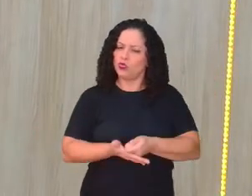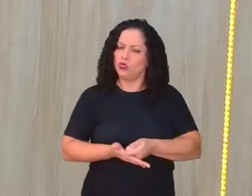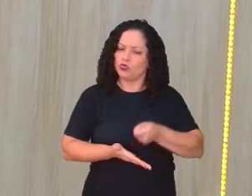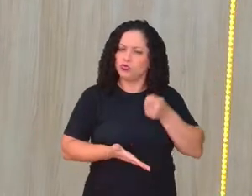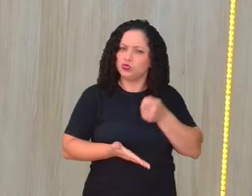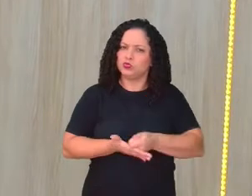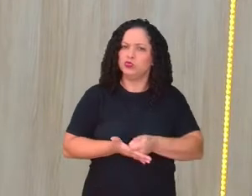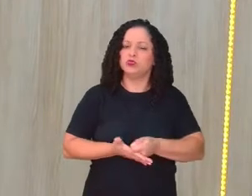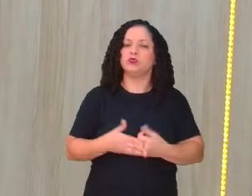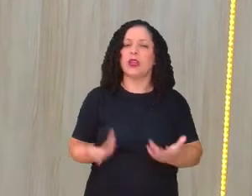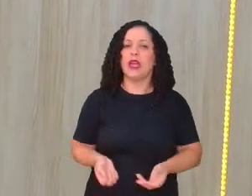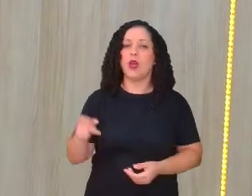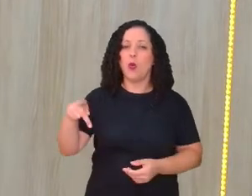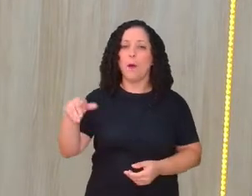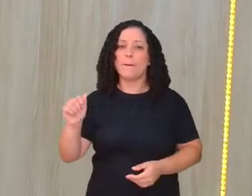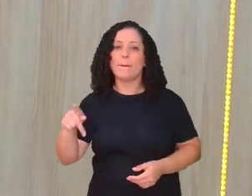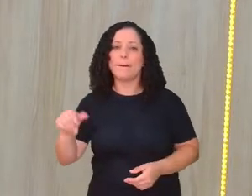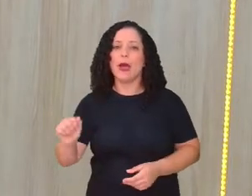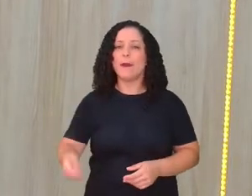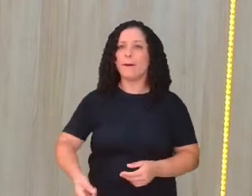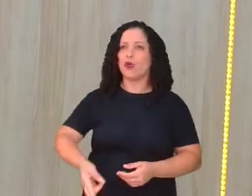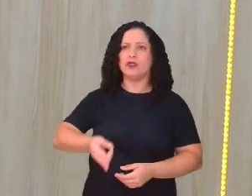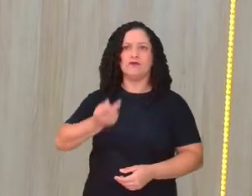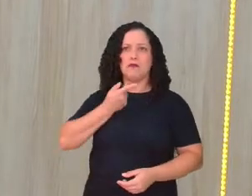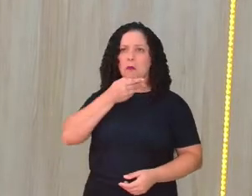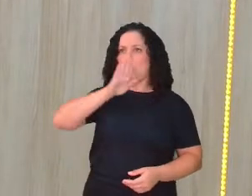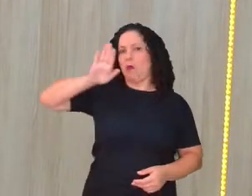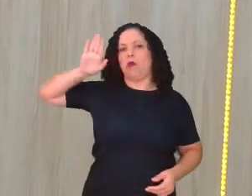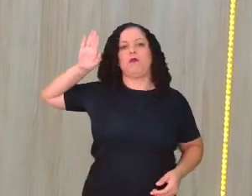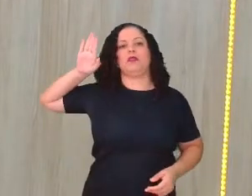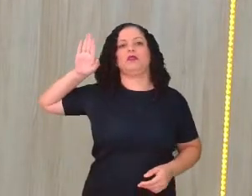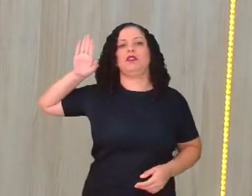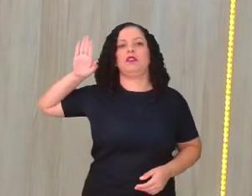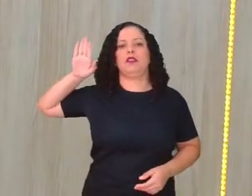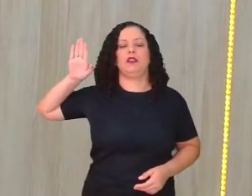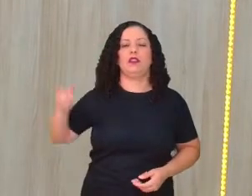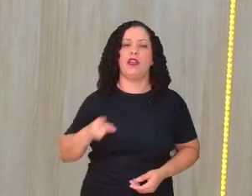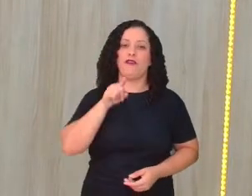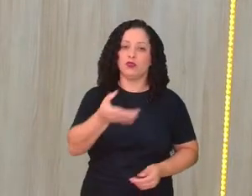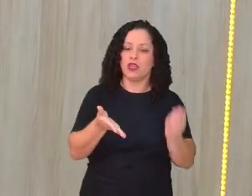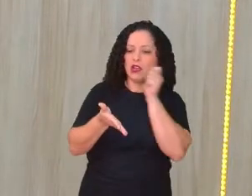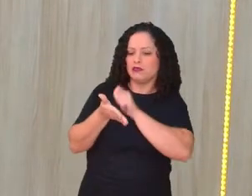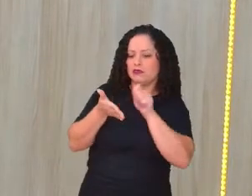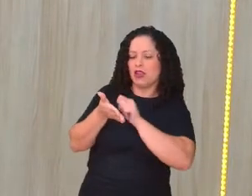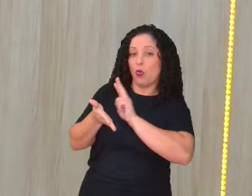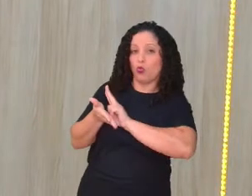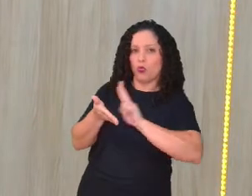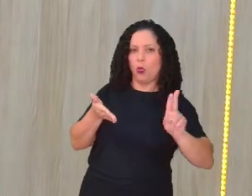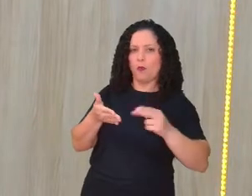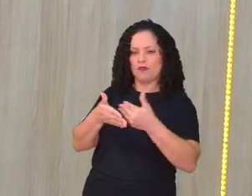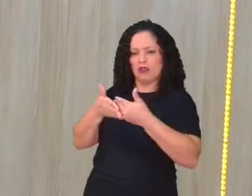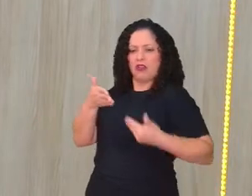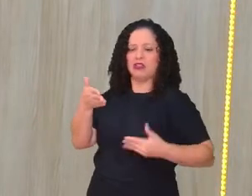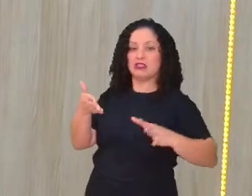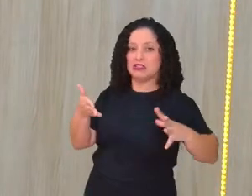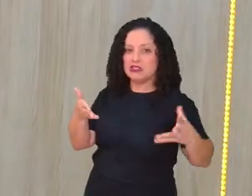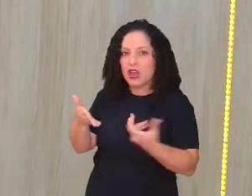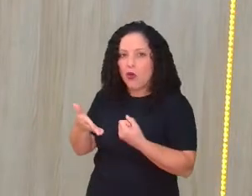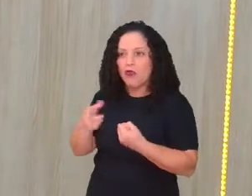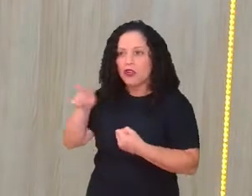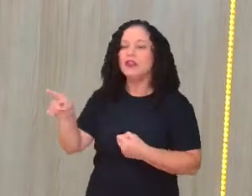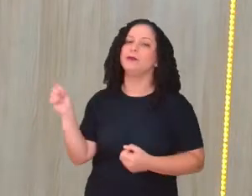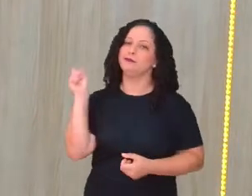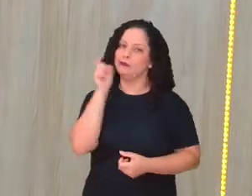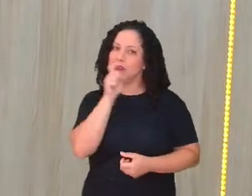pode dizer, certo? Ele pode jurar pela alma dele que se você assinar o seu nome ali na carta de indulgência, você está salvo. Ele vai